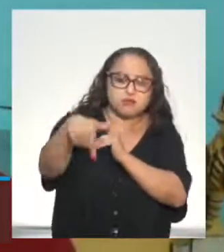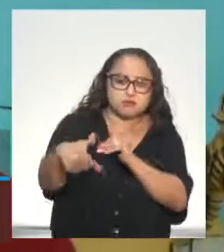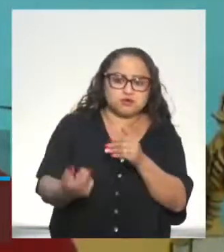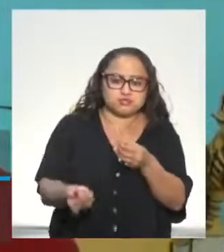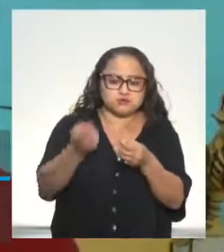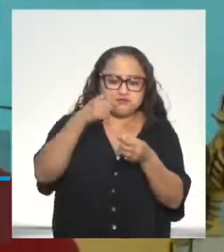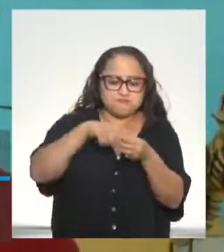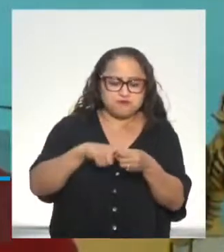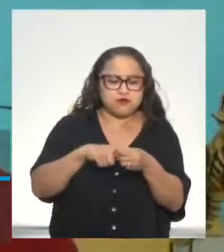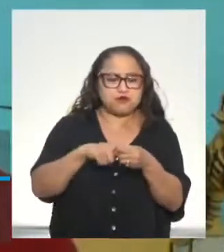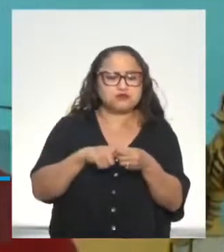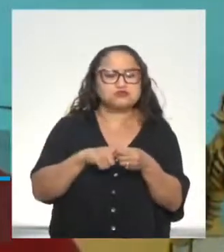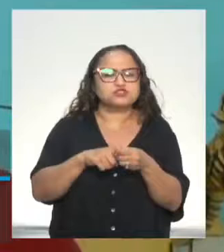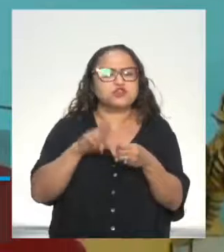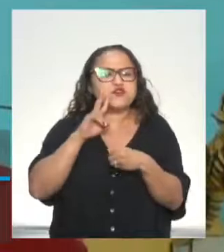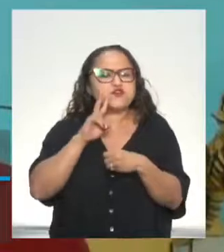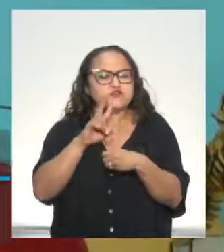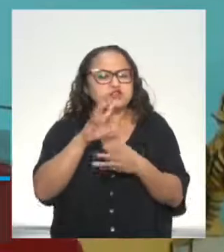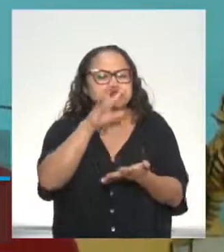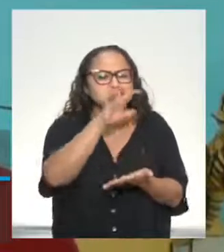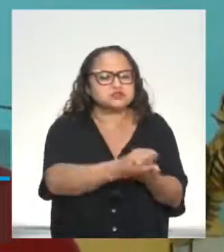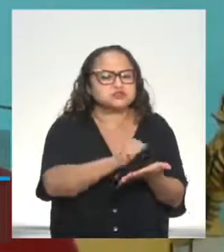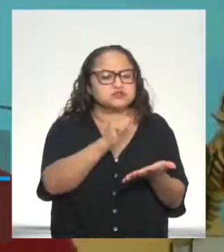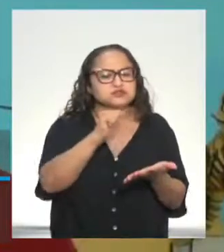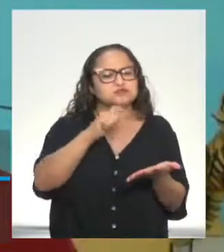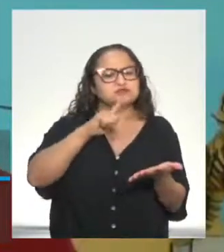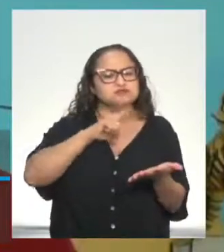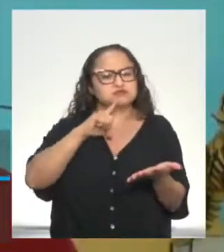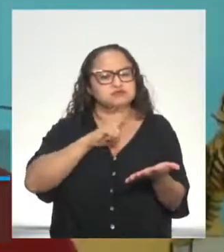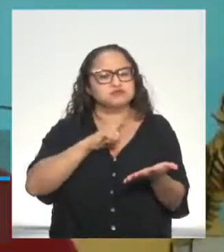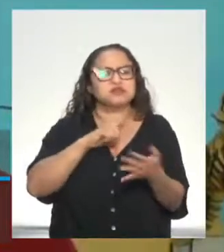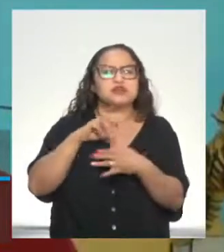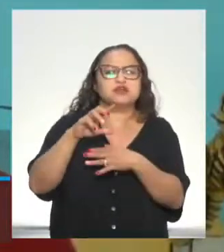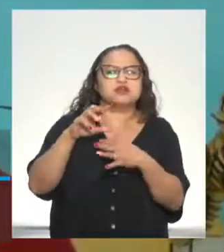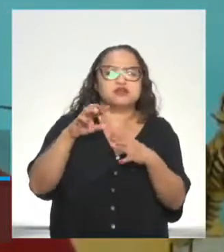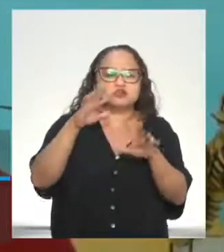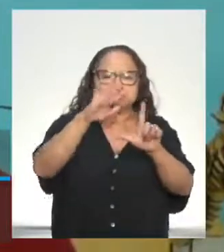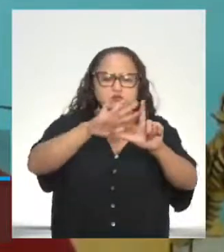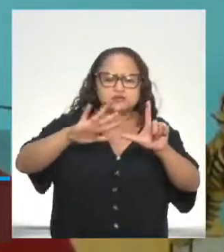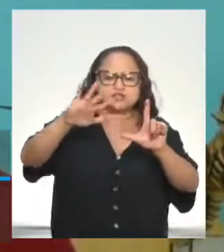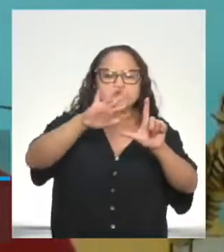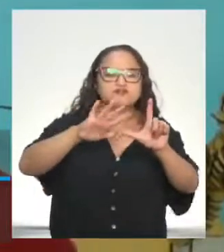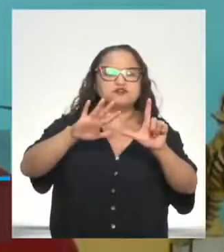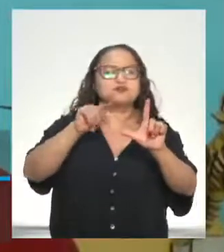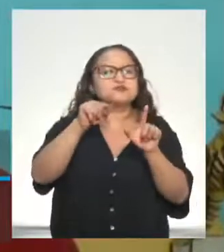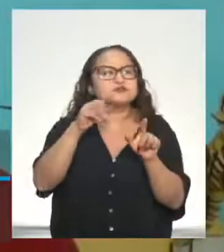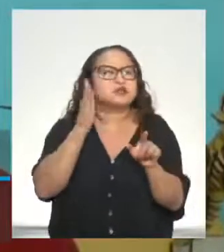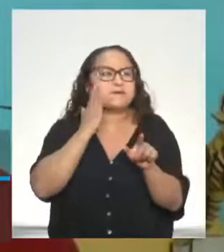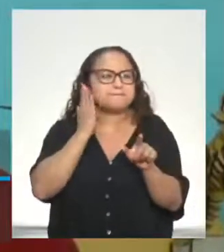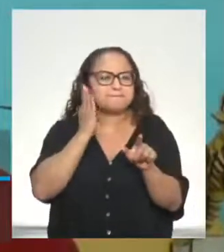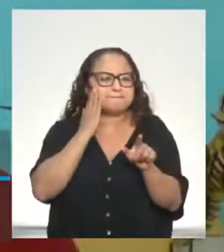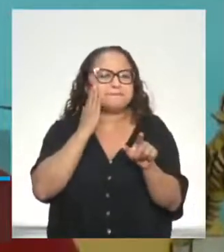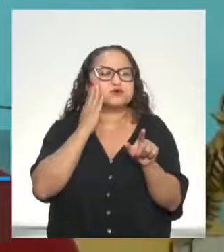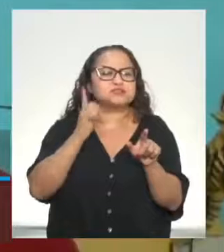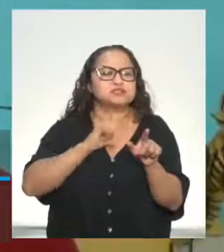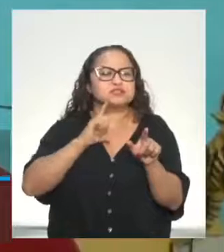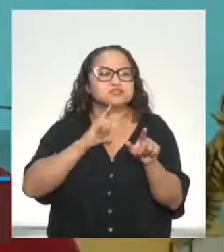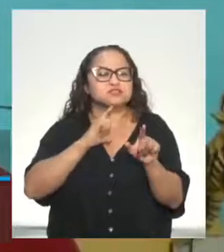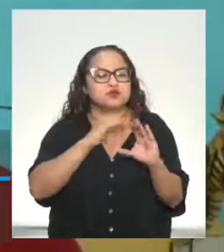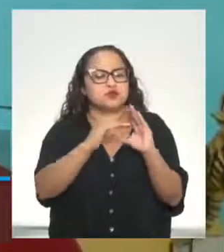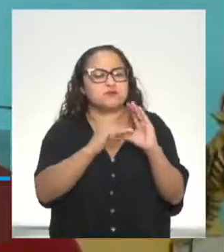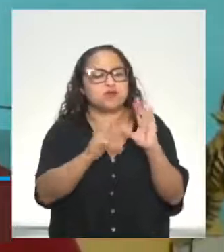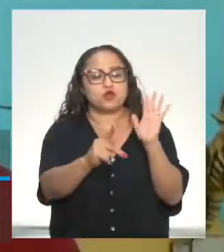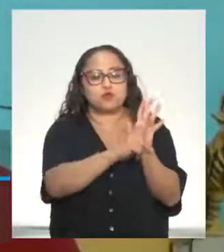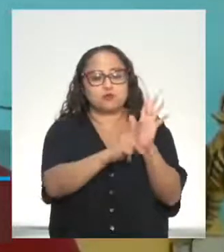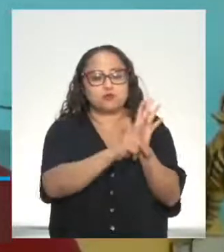faça seu cadastro na plataforma do Tinkercad para que você possa ter lá o seu login e ir salvando os seus projetos,